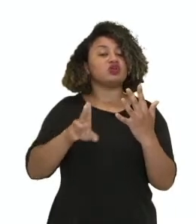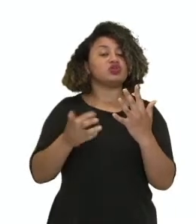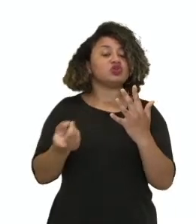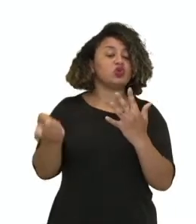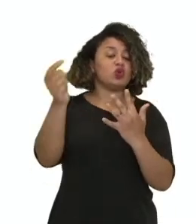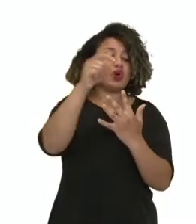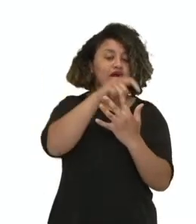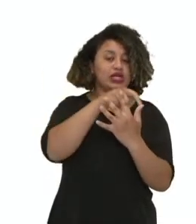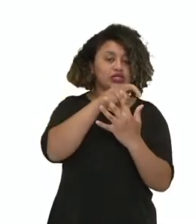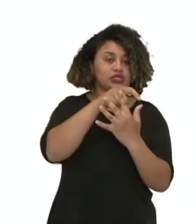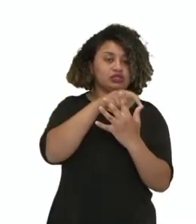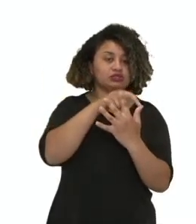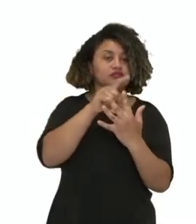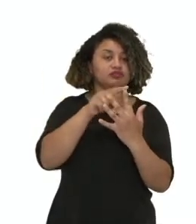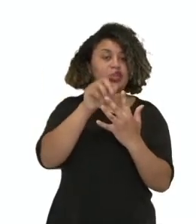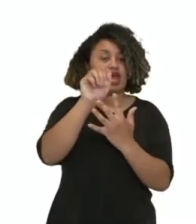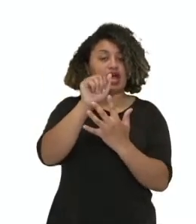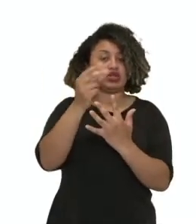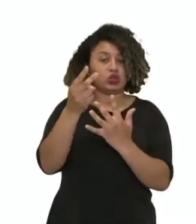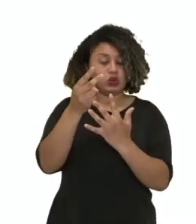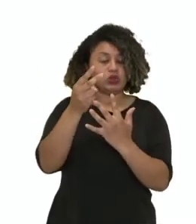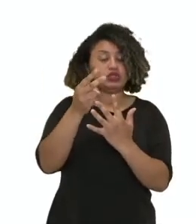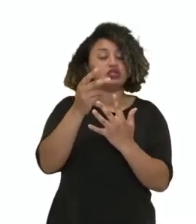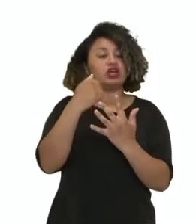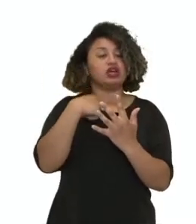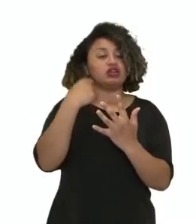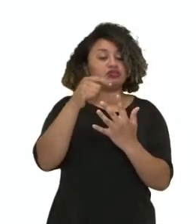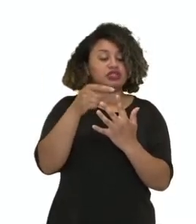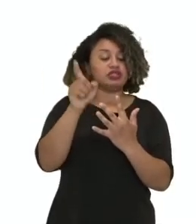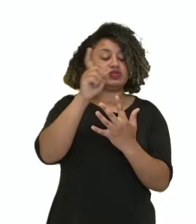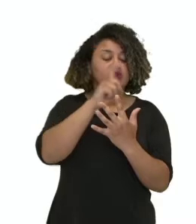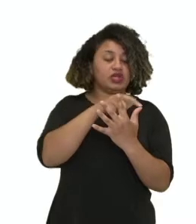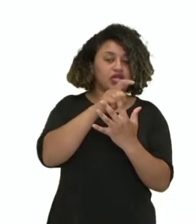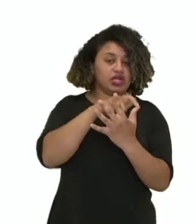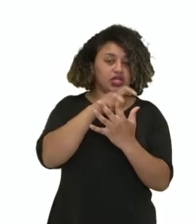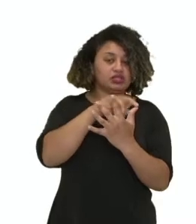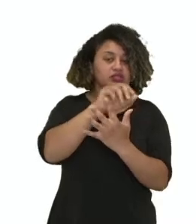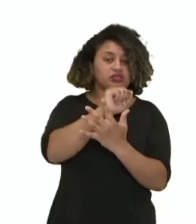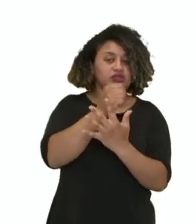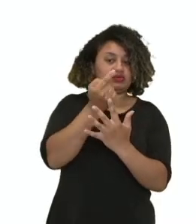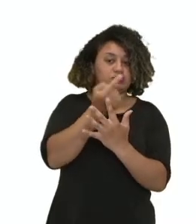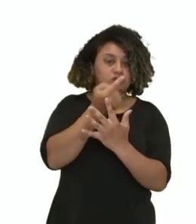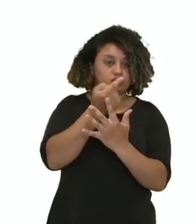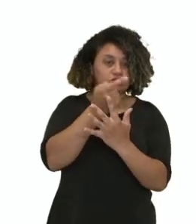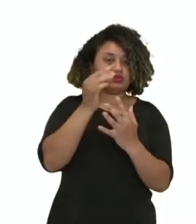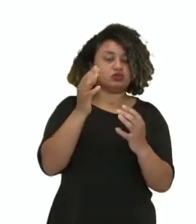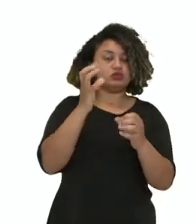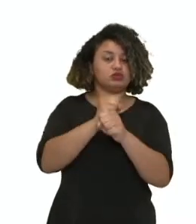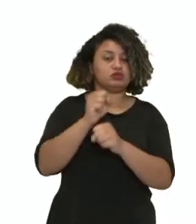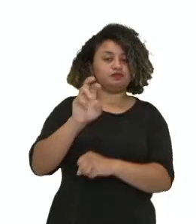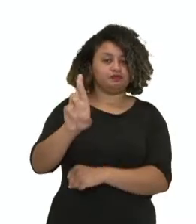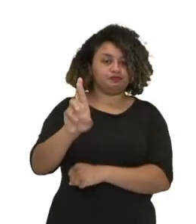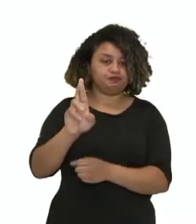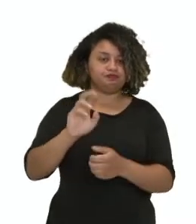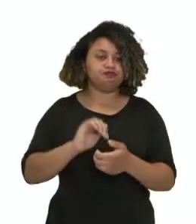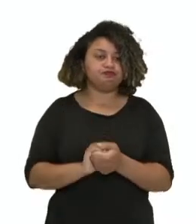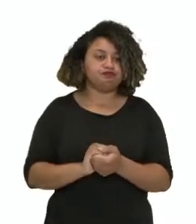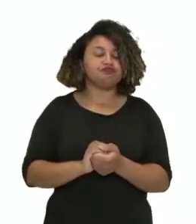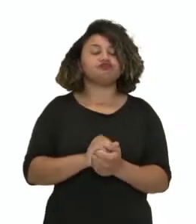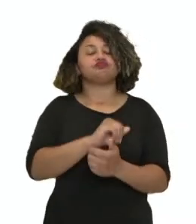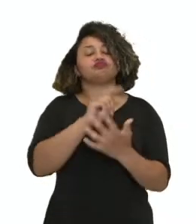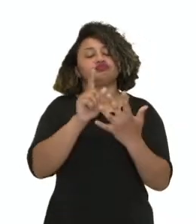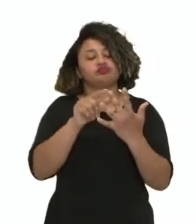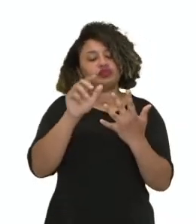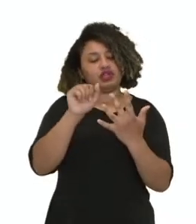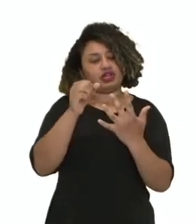Então, olha só, A2. Para eu encontrar A2, eu vou pegar o anterior a ele, que é o A1, e somar com a razão. A3,